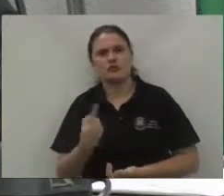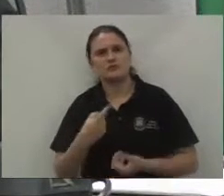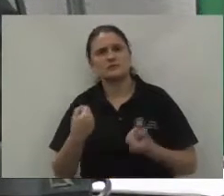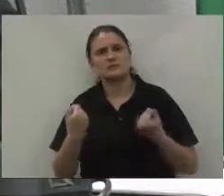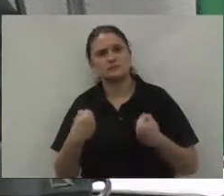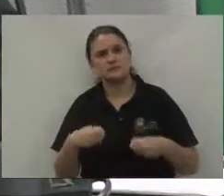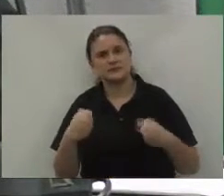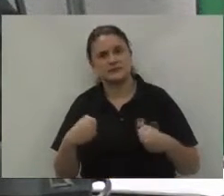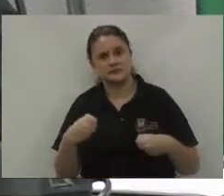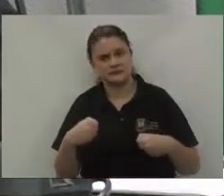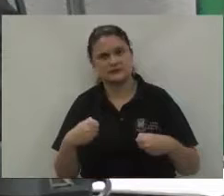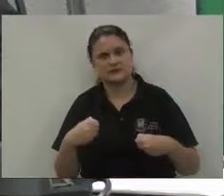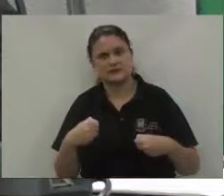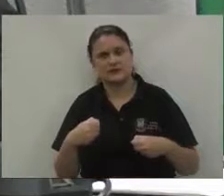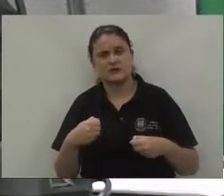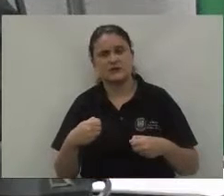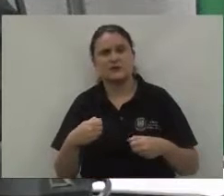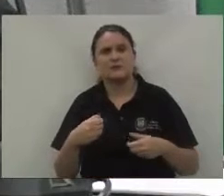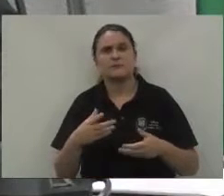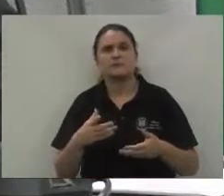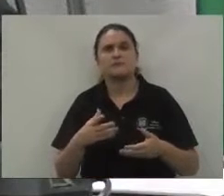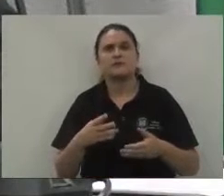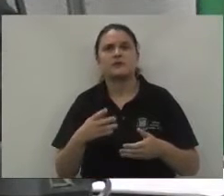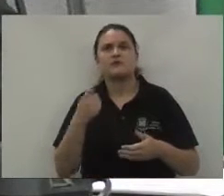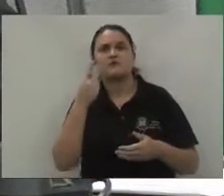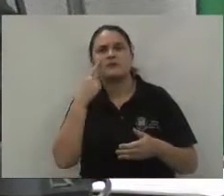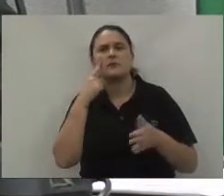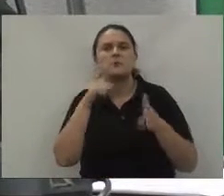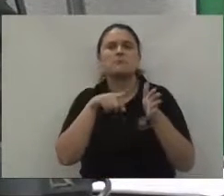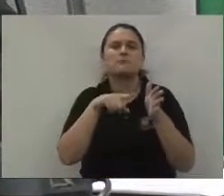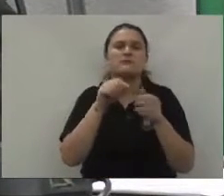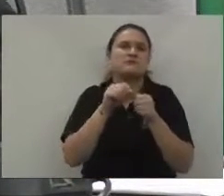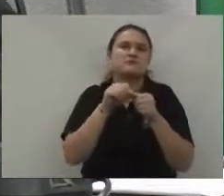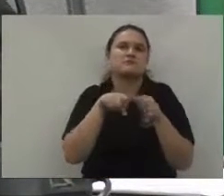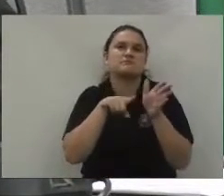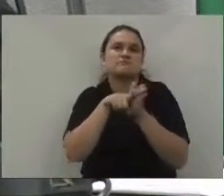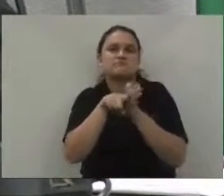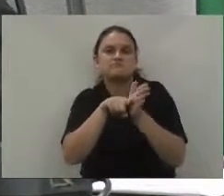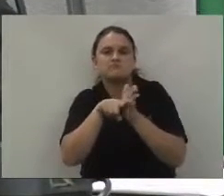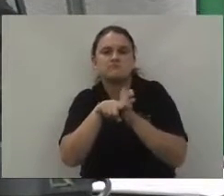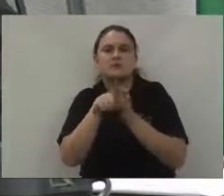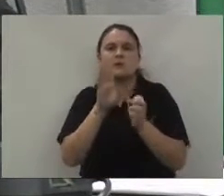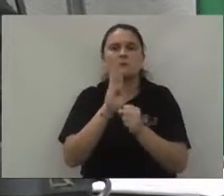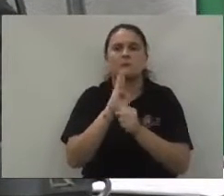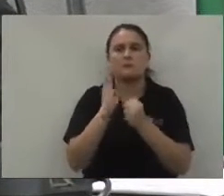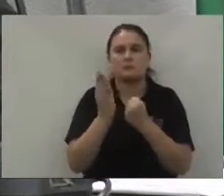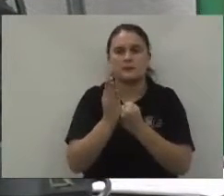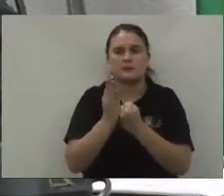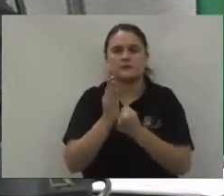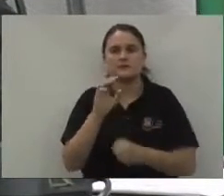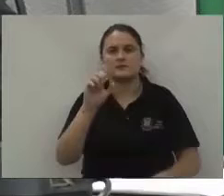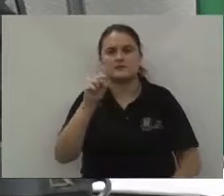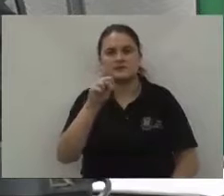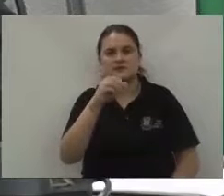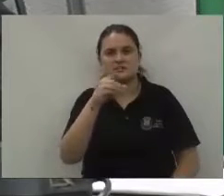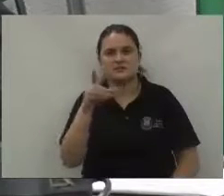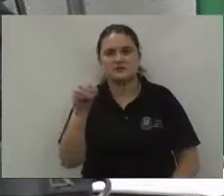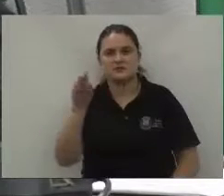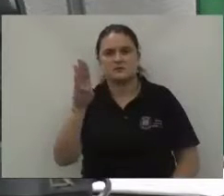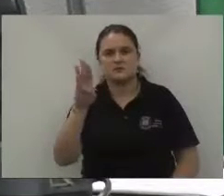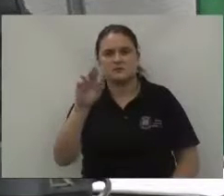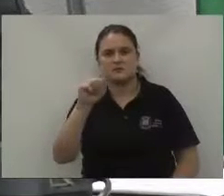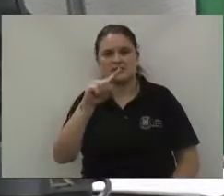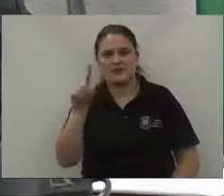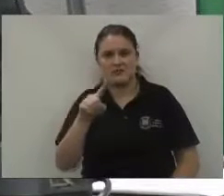estar fazendo um levantamento ali no bairro São Brás, que foram os